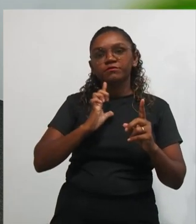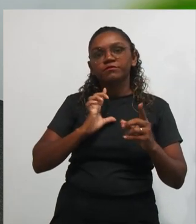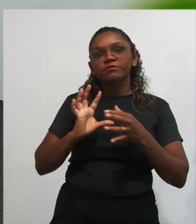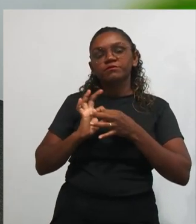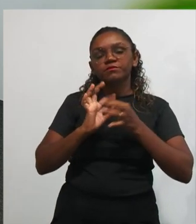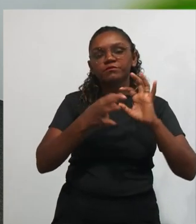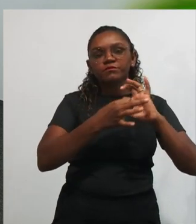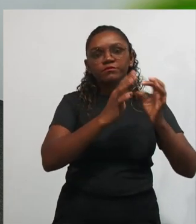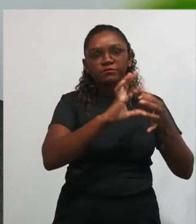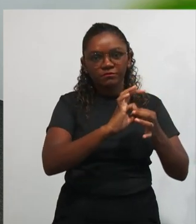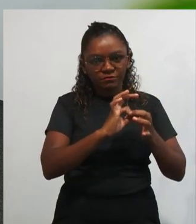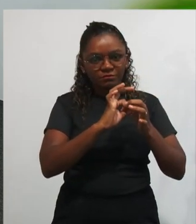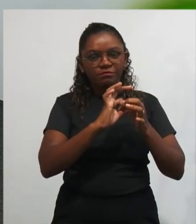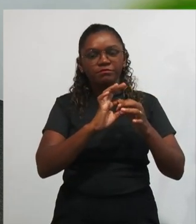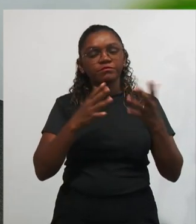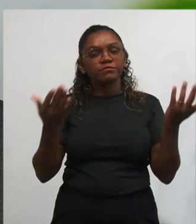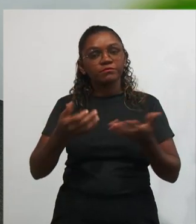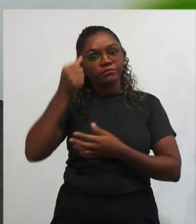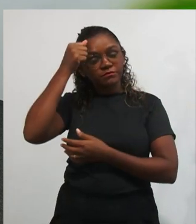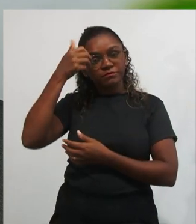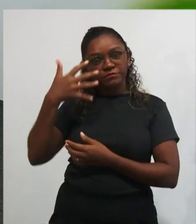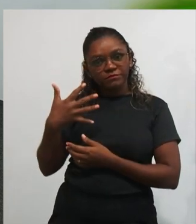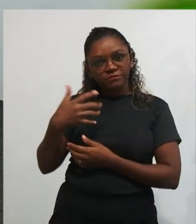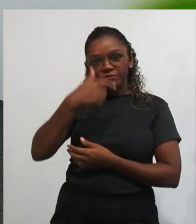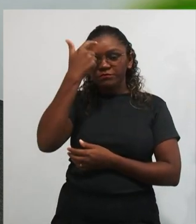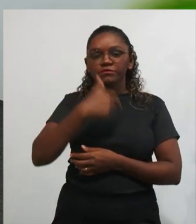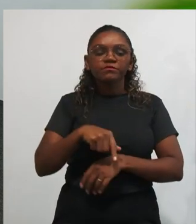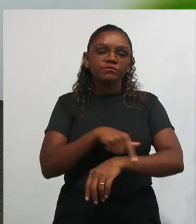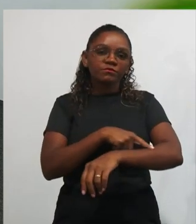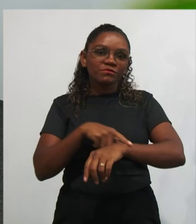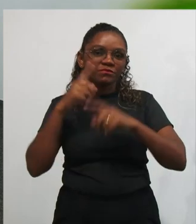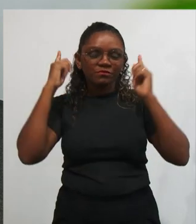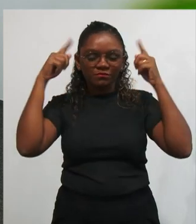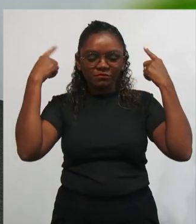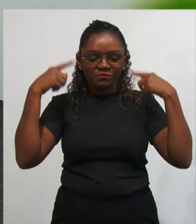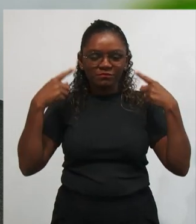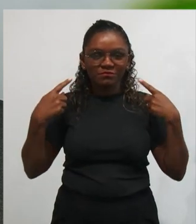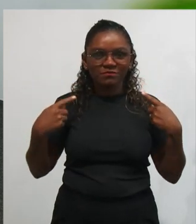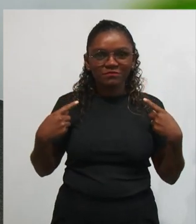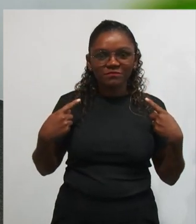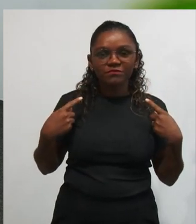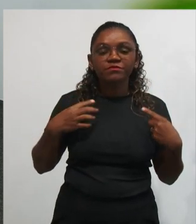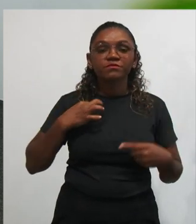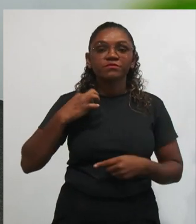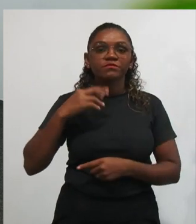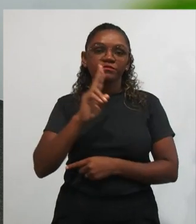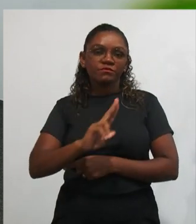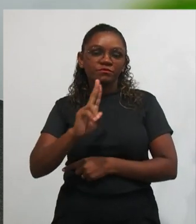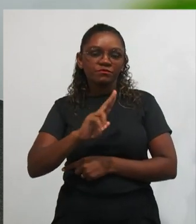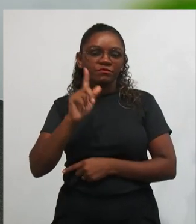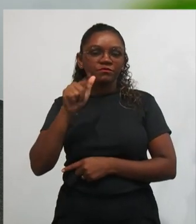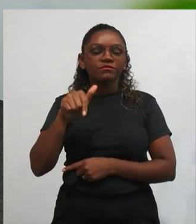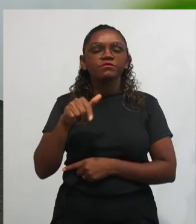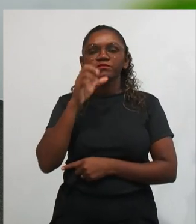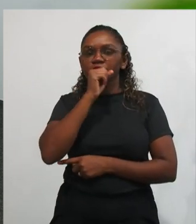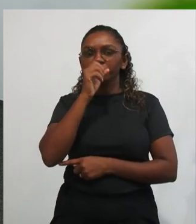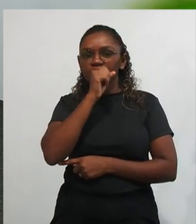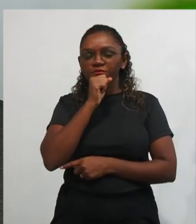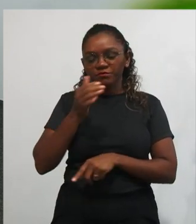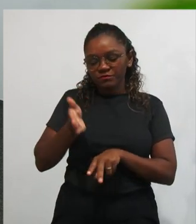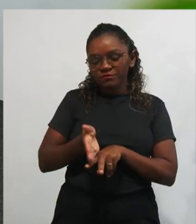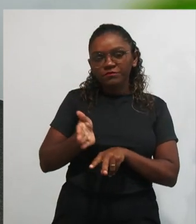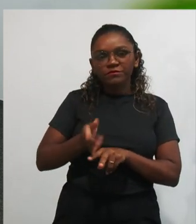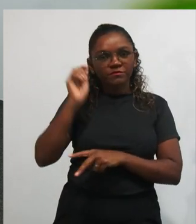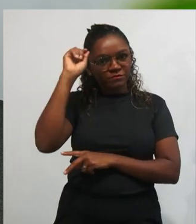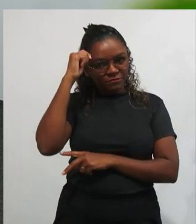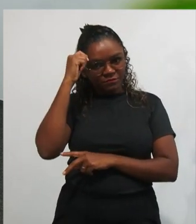realizar a minha audiodescrição sou morena cabelo cacheado estou trajando uma blusa laranja e uma calça preta o